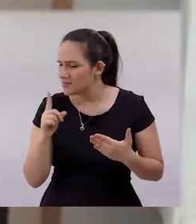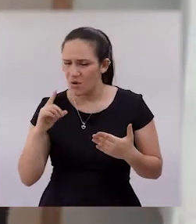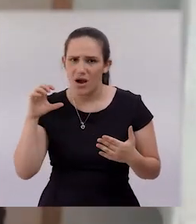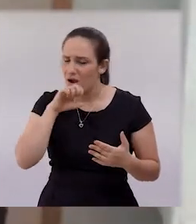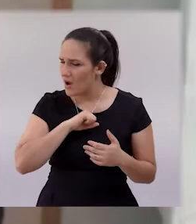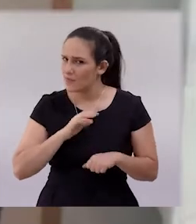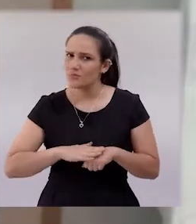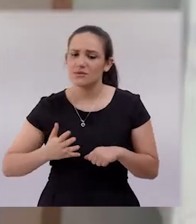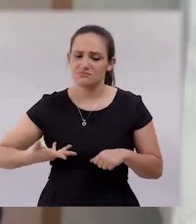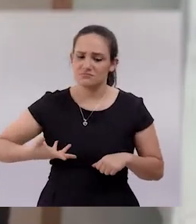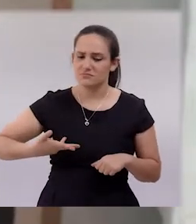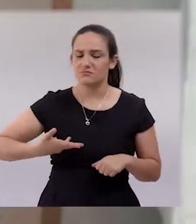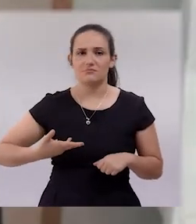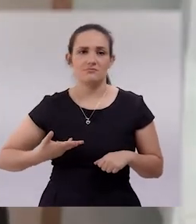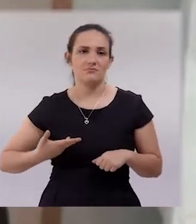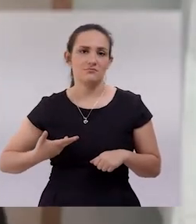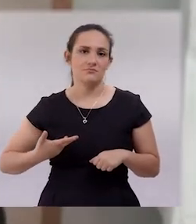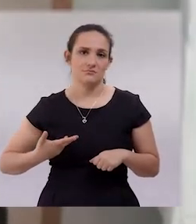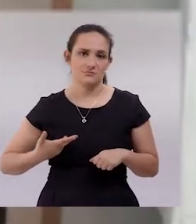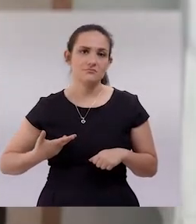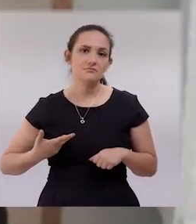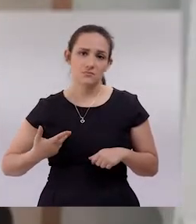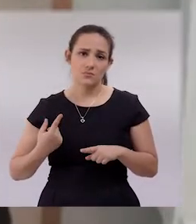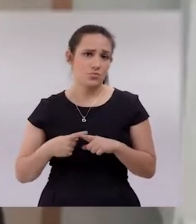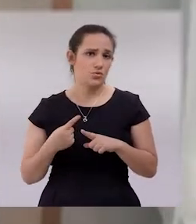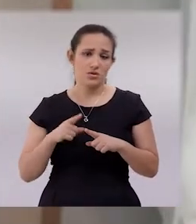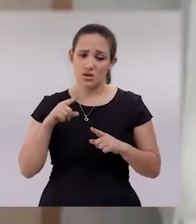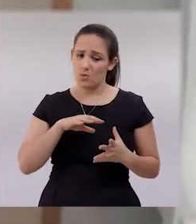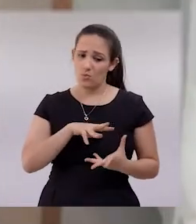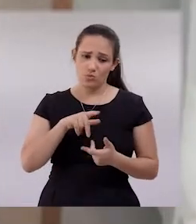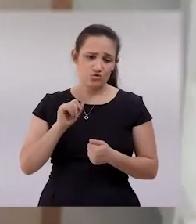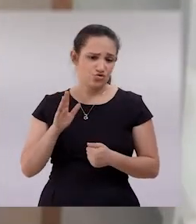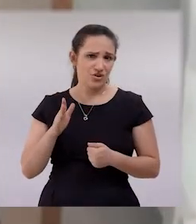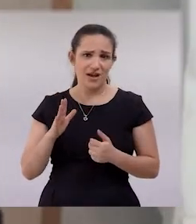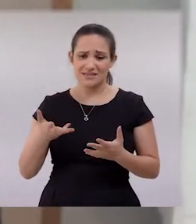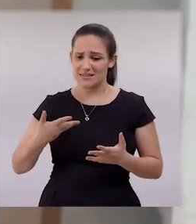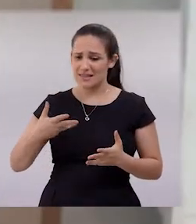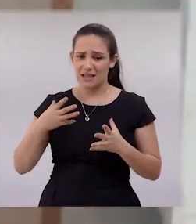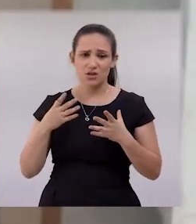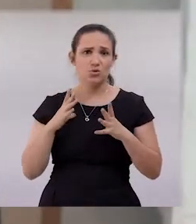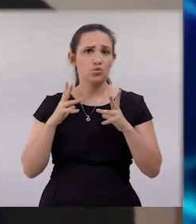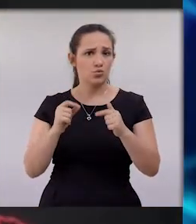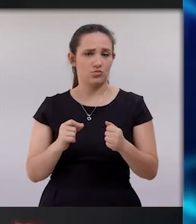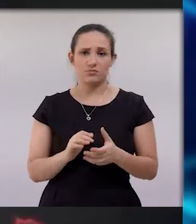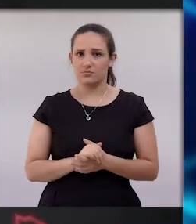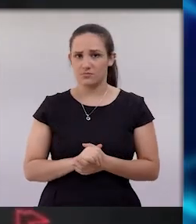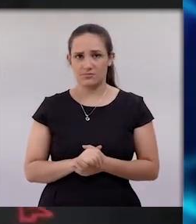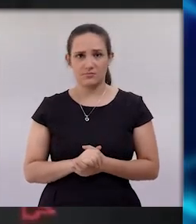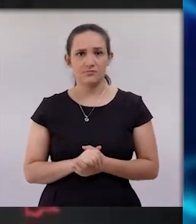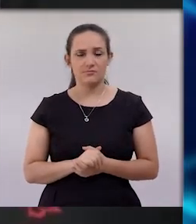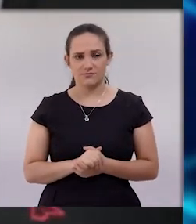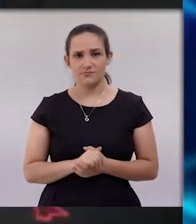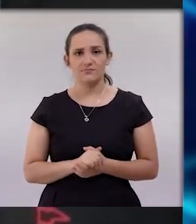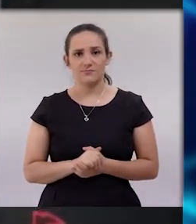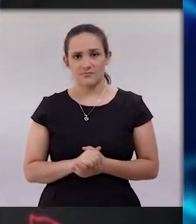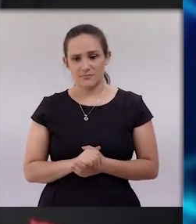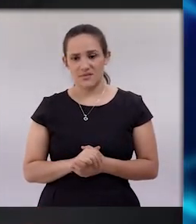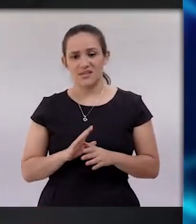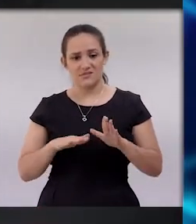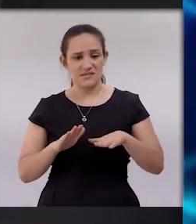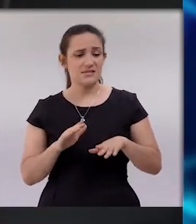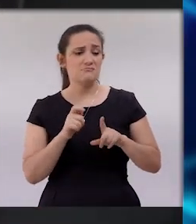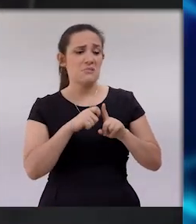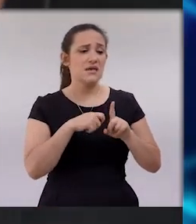sim acelerada, como é o mundo pós-digital. Nós não temos mudanças de 10, 15 anos, nós temos mudanças